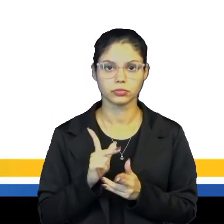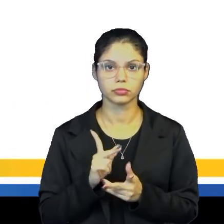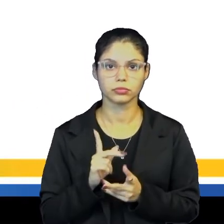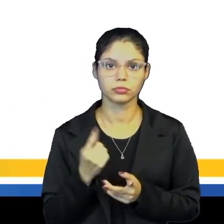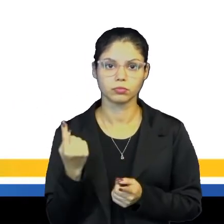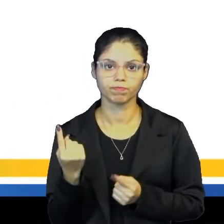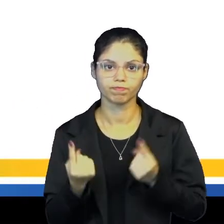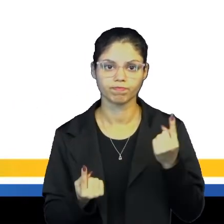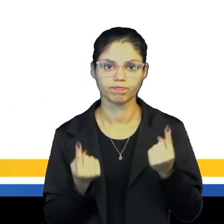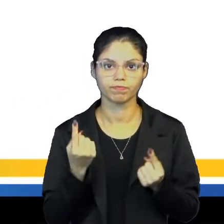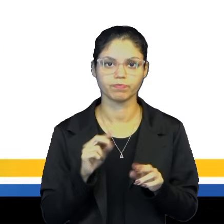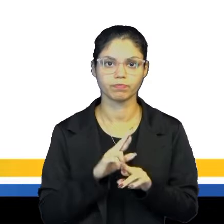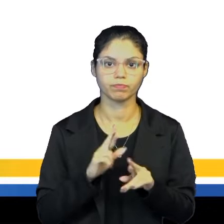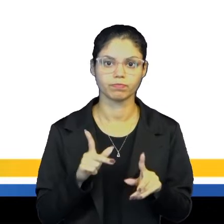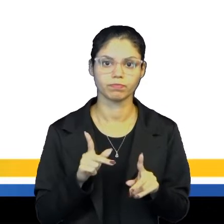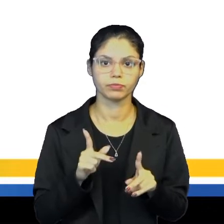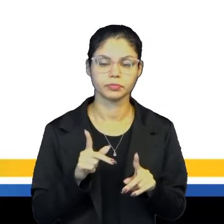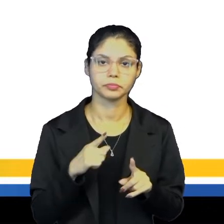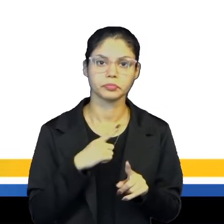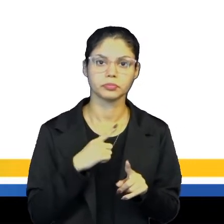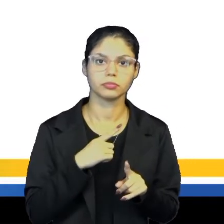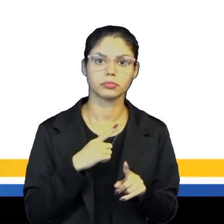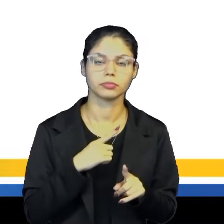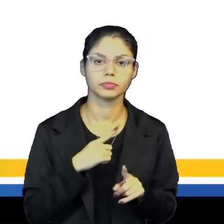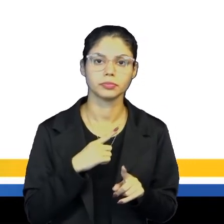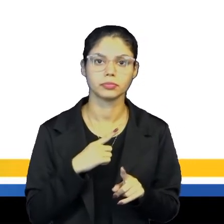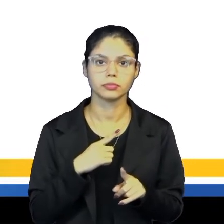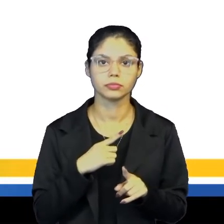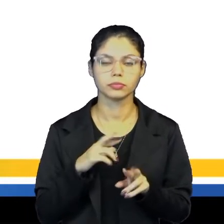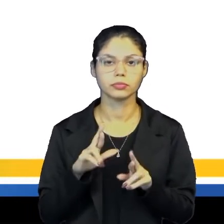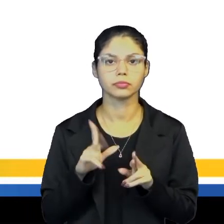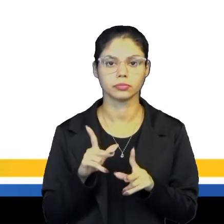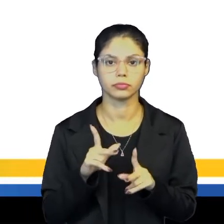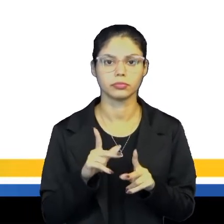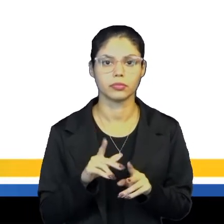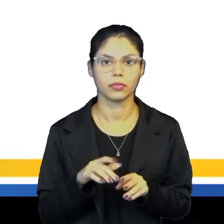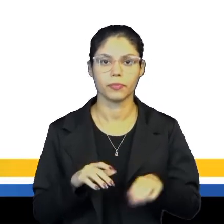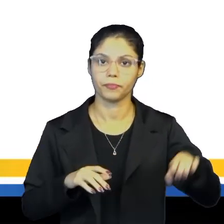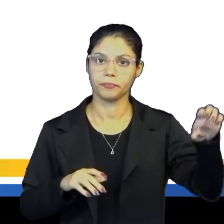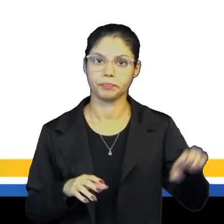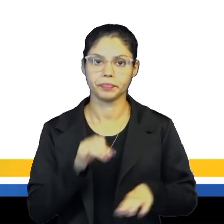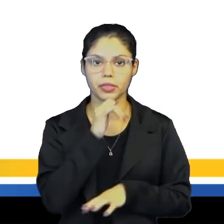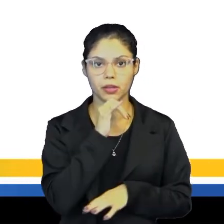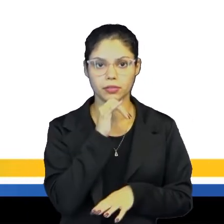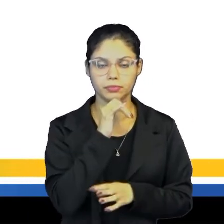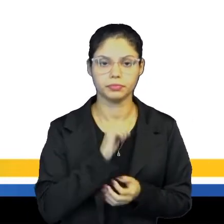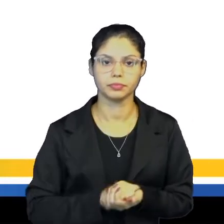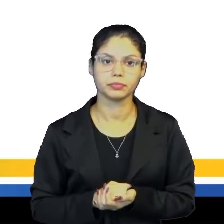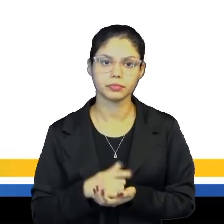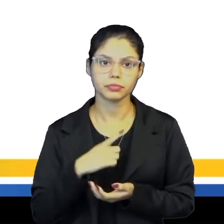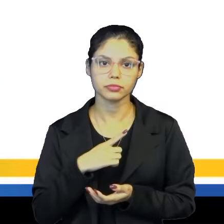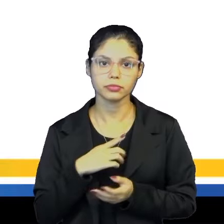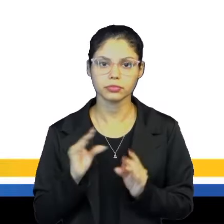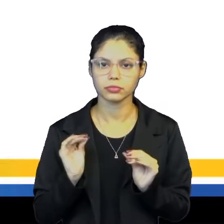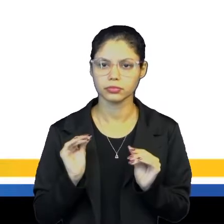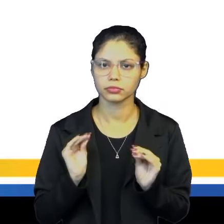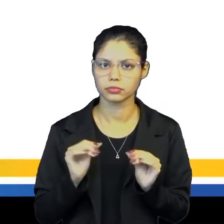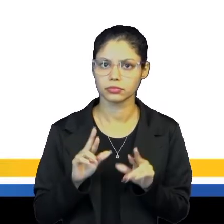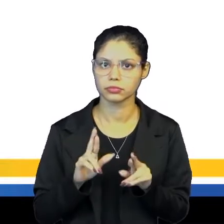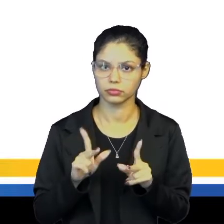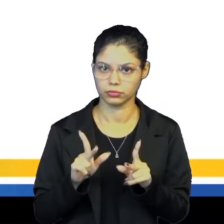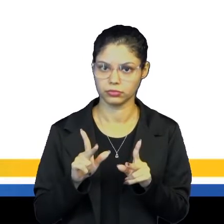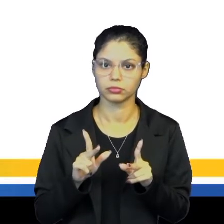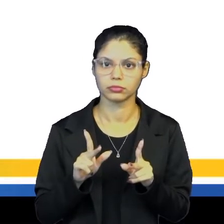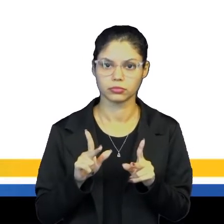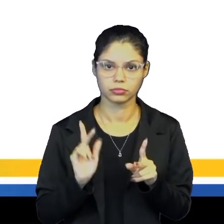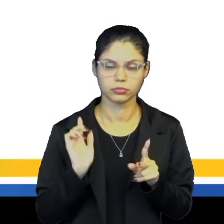diferente da outra. Uma tem uma textura diferente. A esquerda, por exemplo, olha, tem uma textura